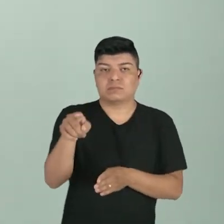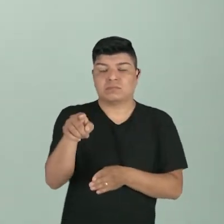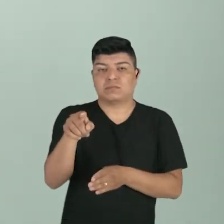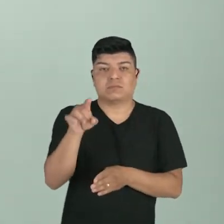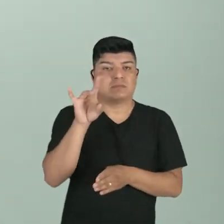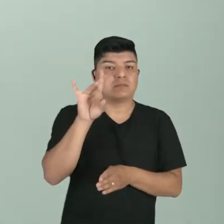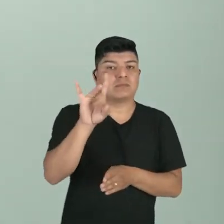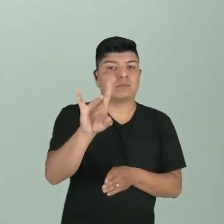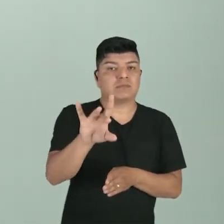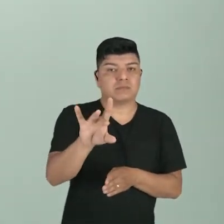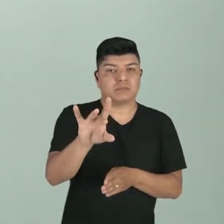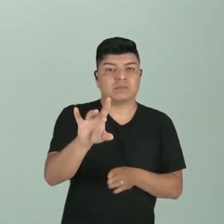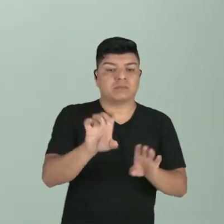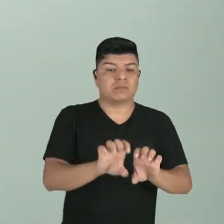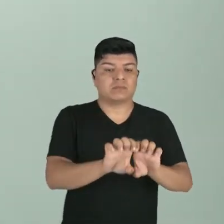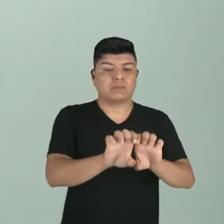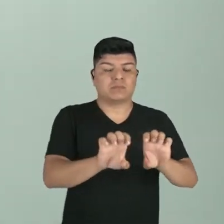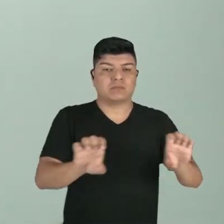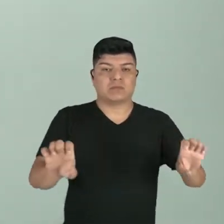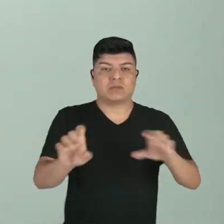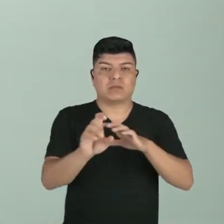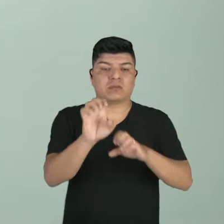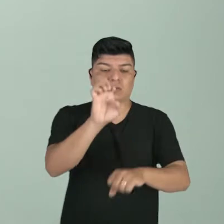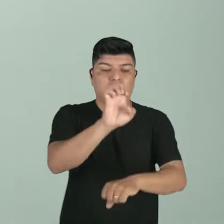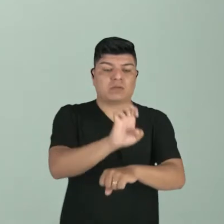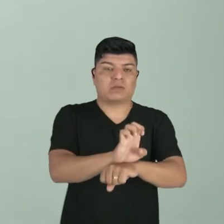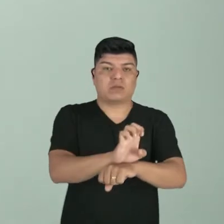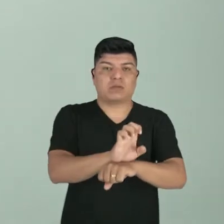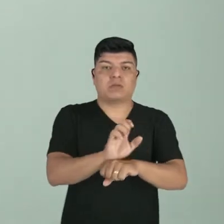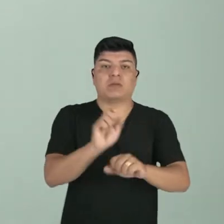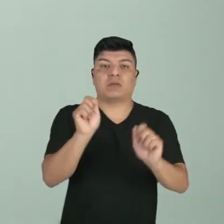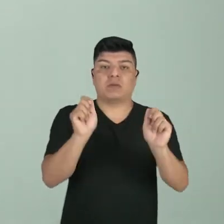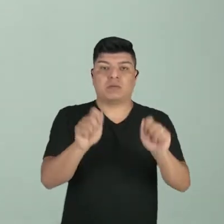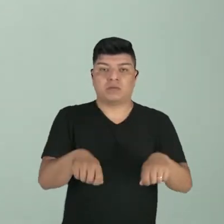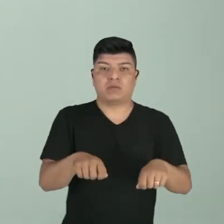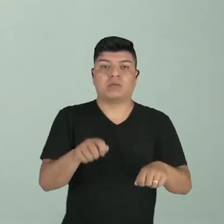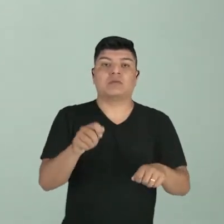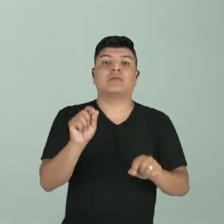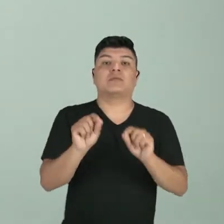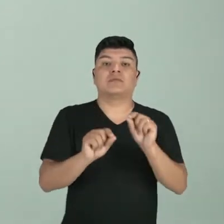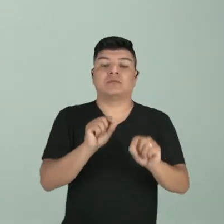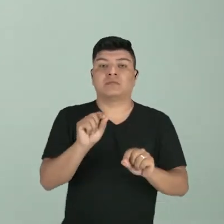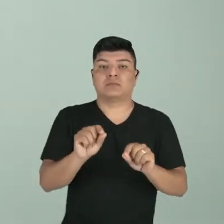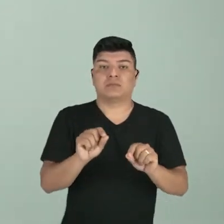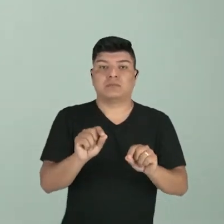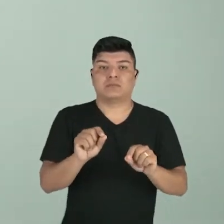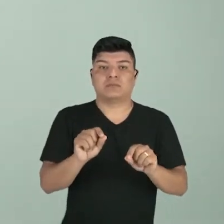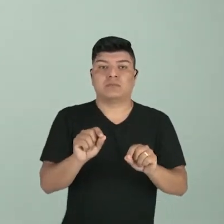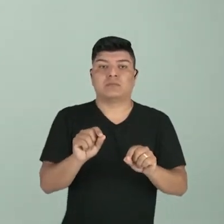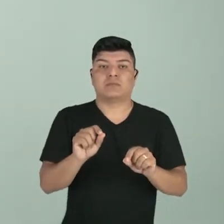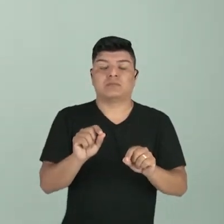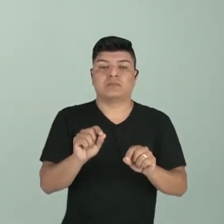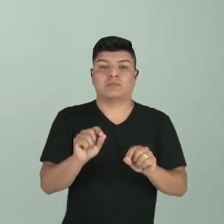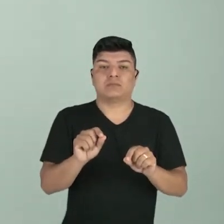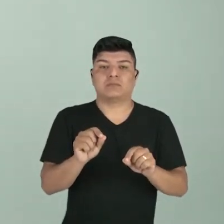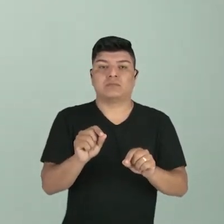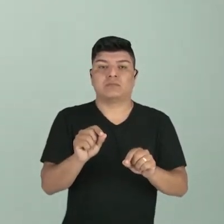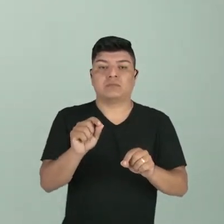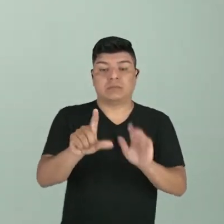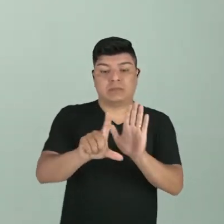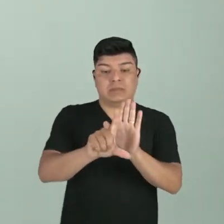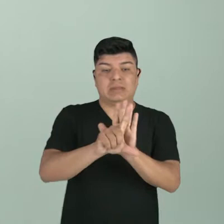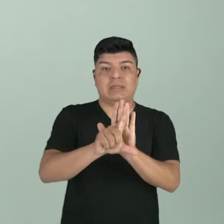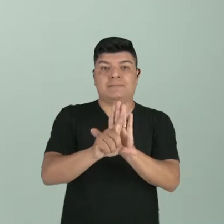que somente a estrutura do Estado possui a capacidade de emanar